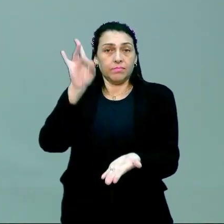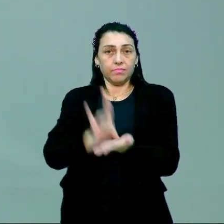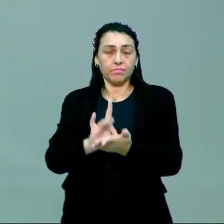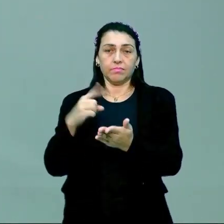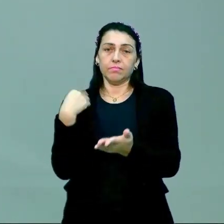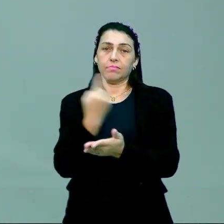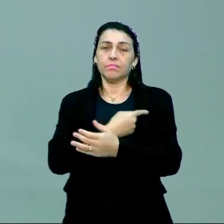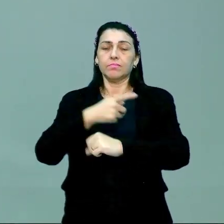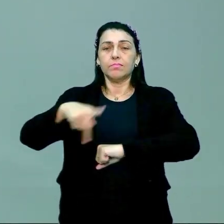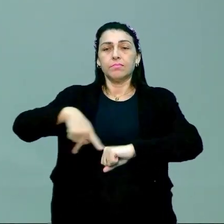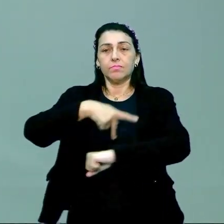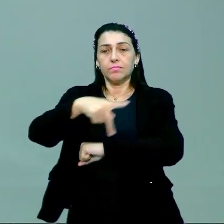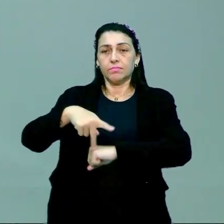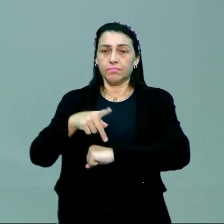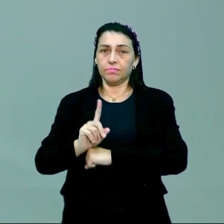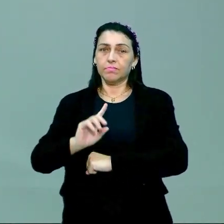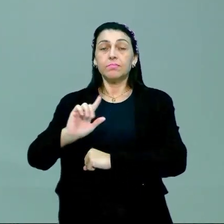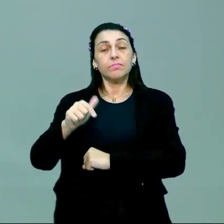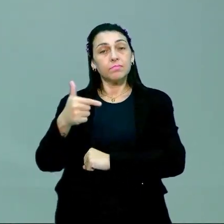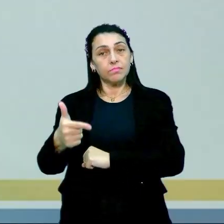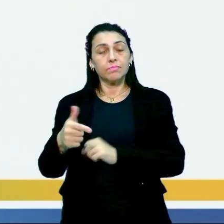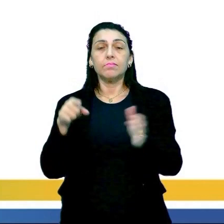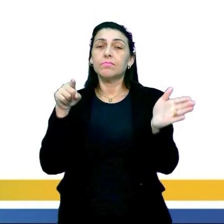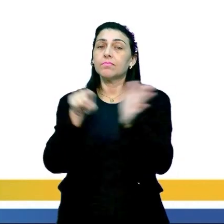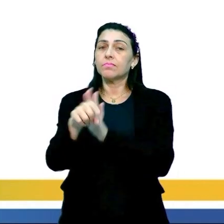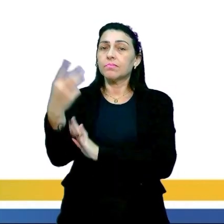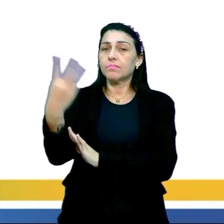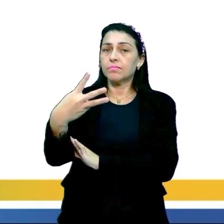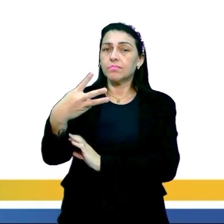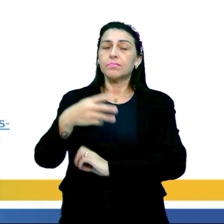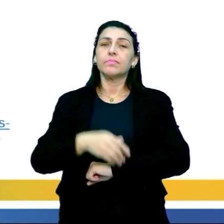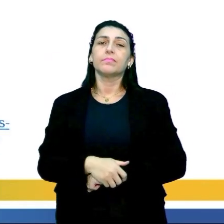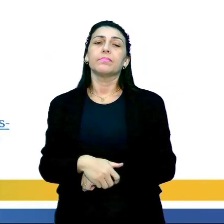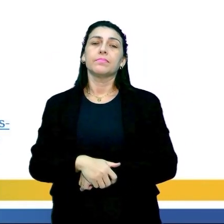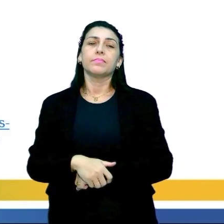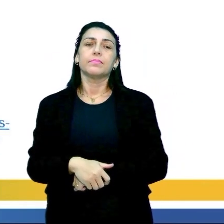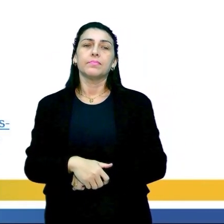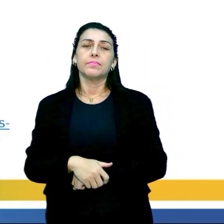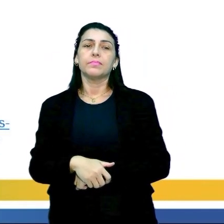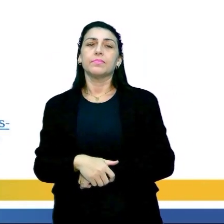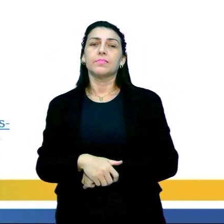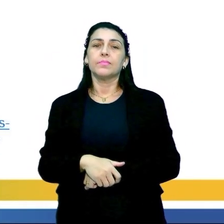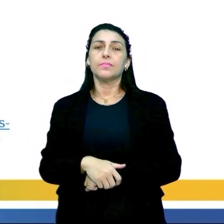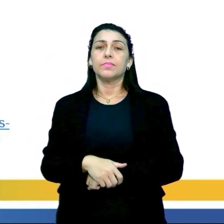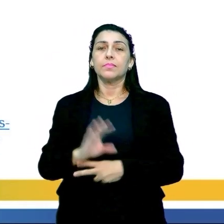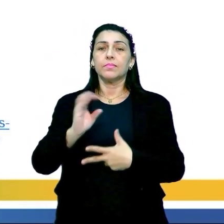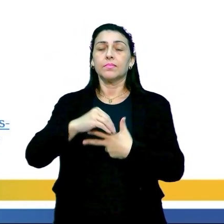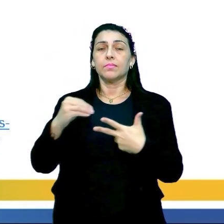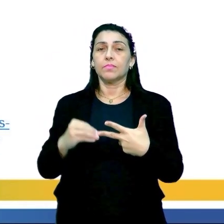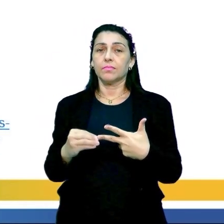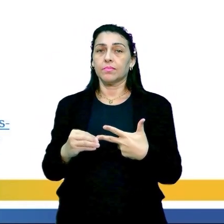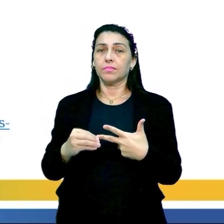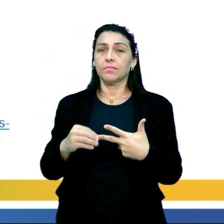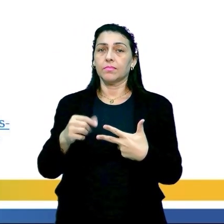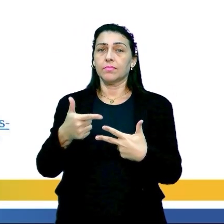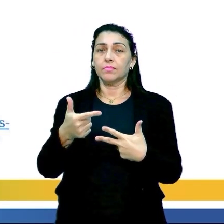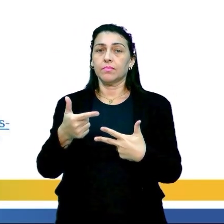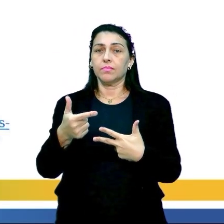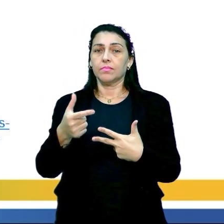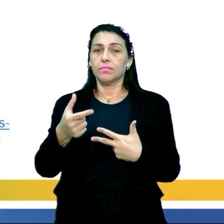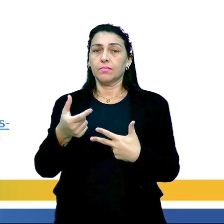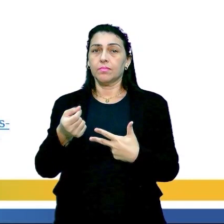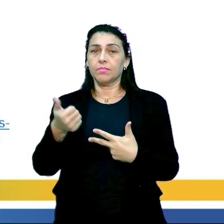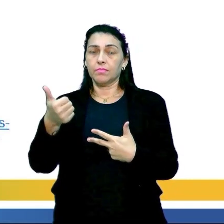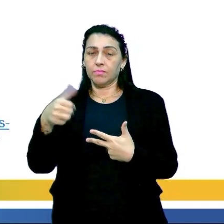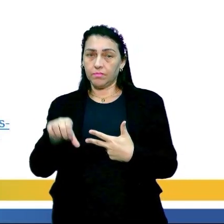do nosso país. Vamos avançar? A nossa terceira questão do Enem de 2019. Essa